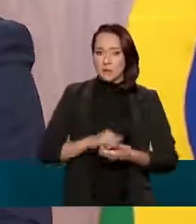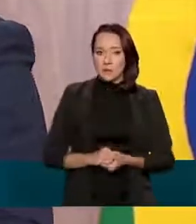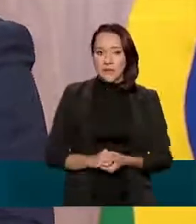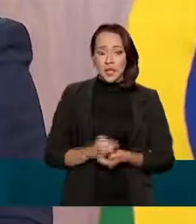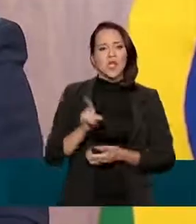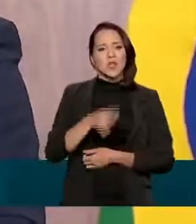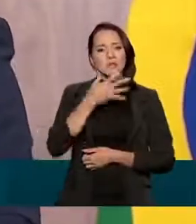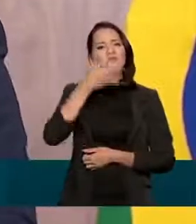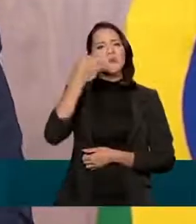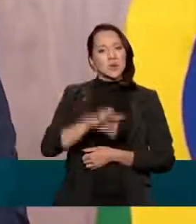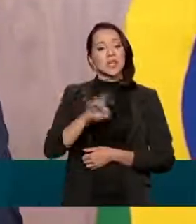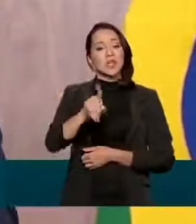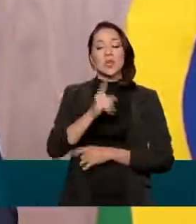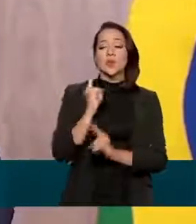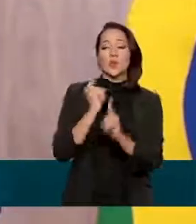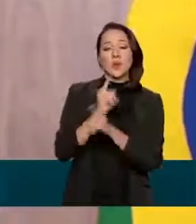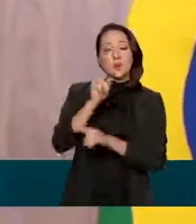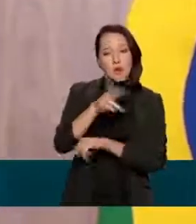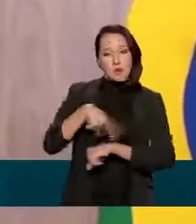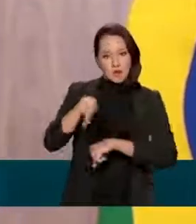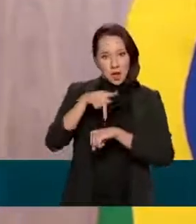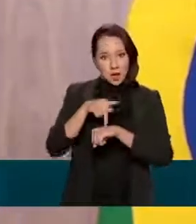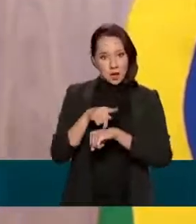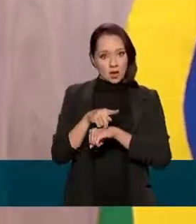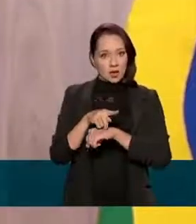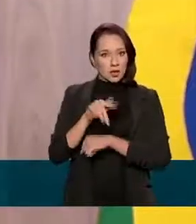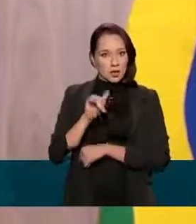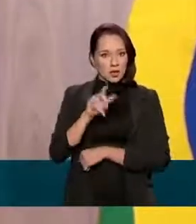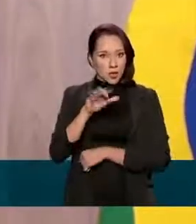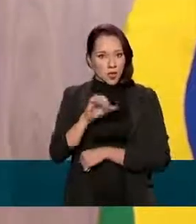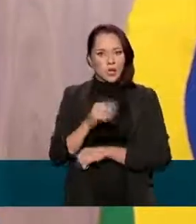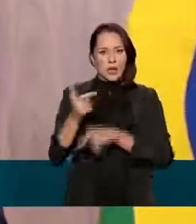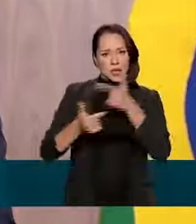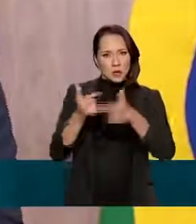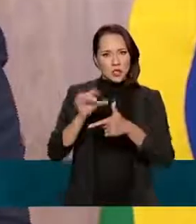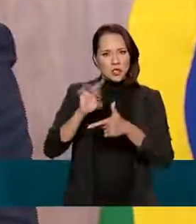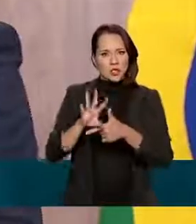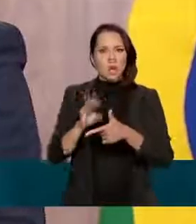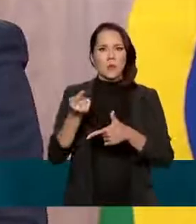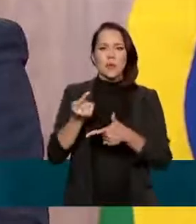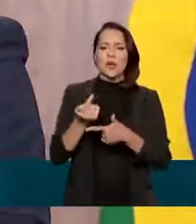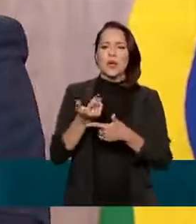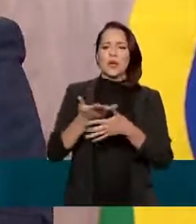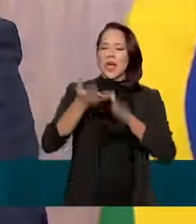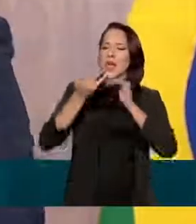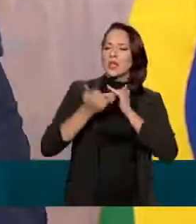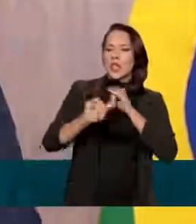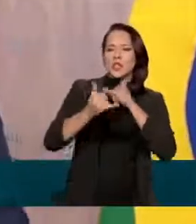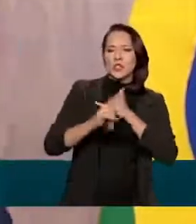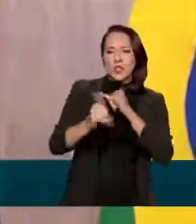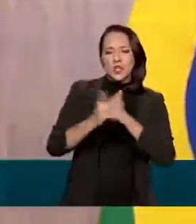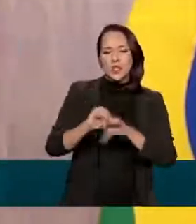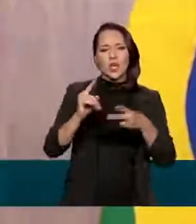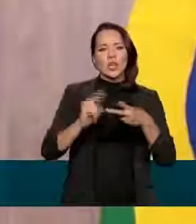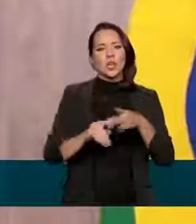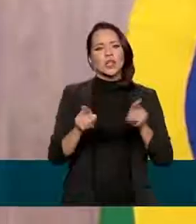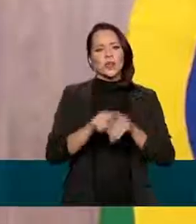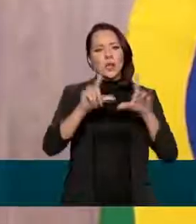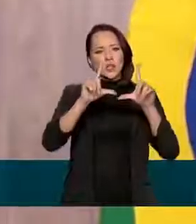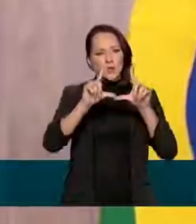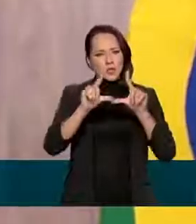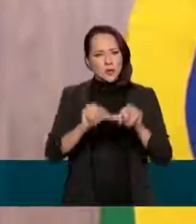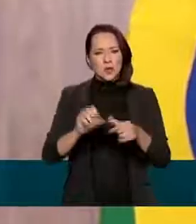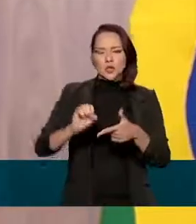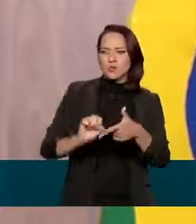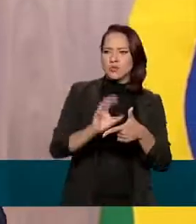que não Extra voz sem Largo Sera nos oralmente pela para o ar por la transición energética para o ar polar do chão